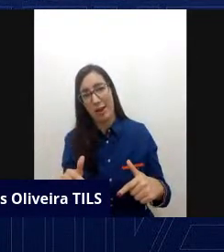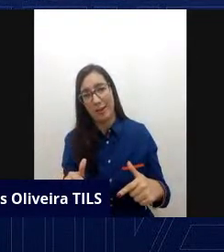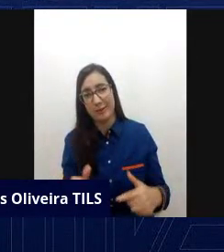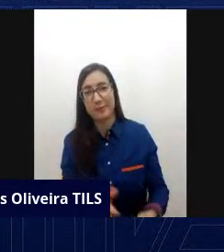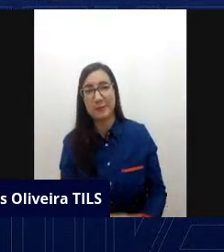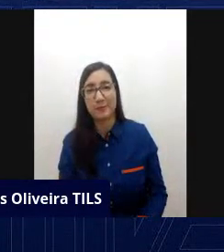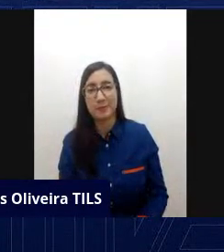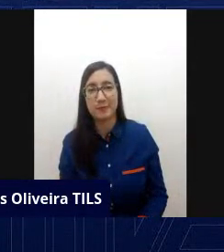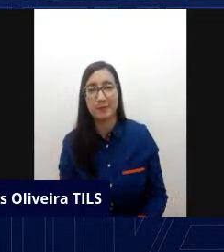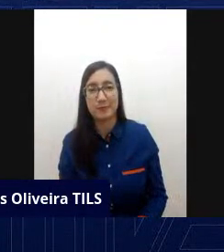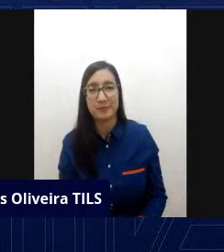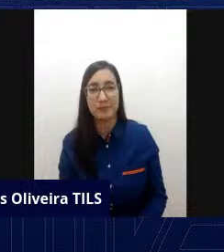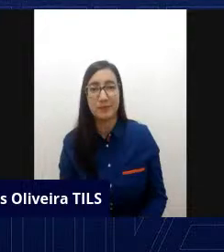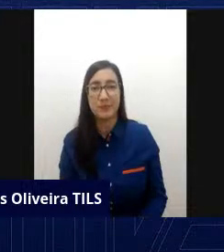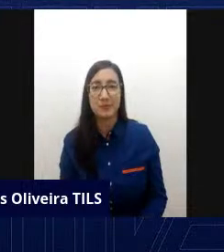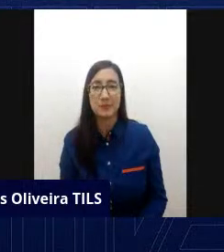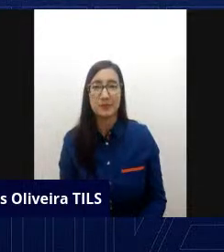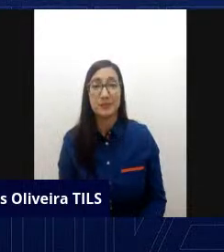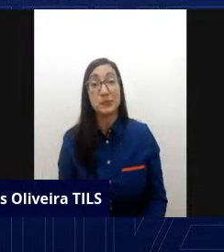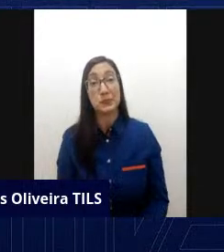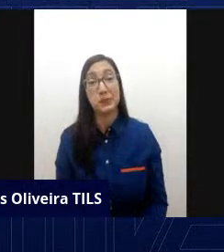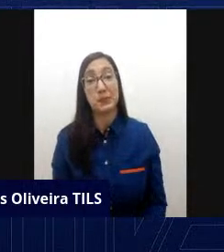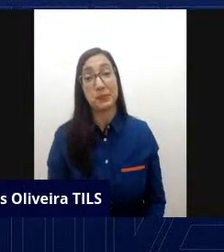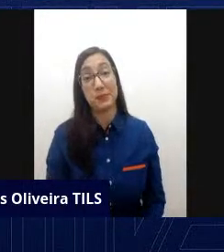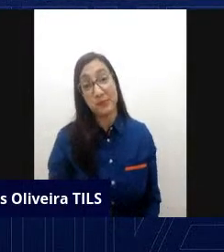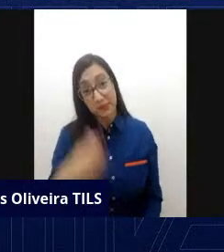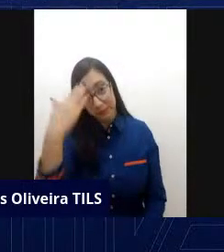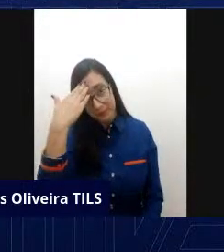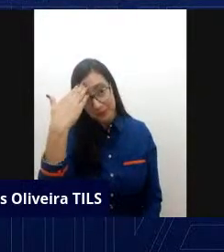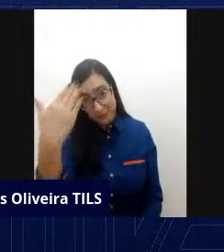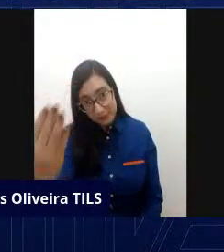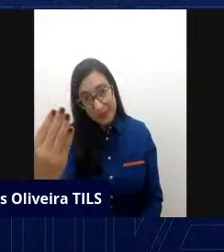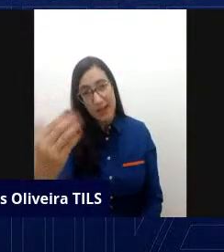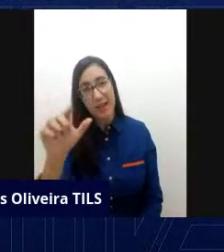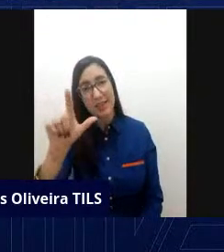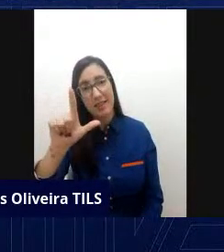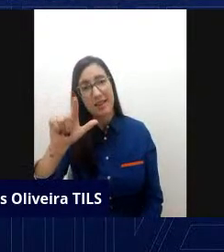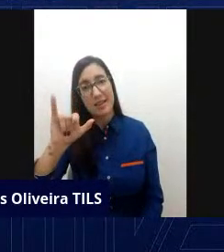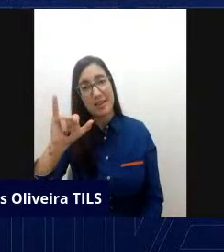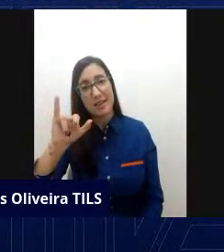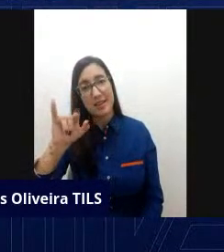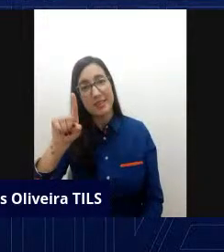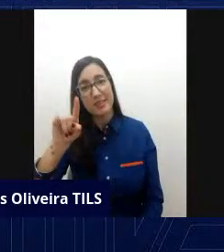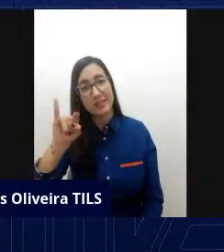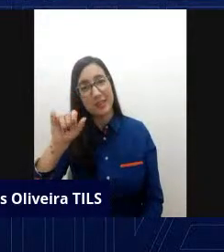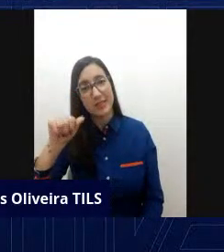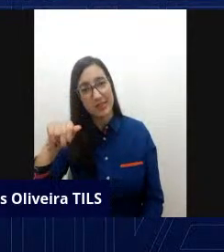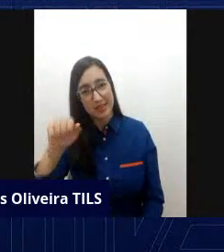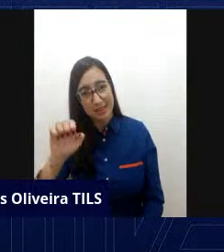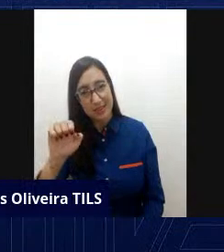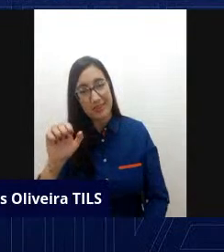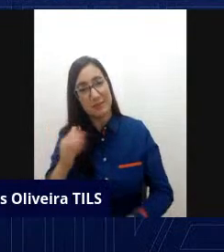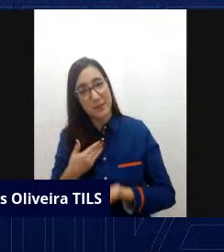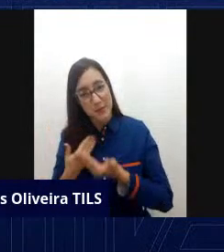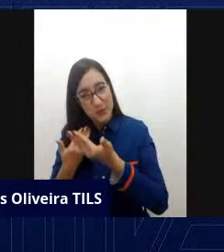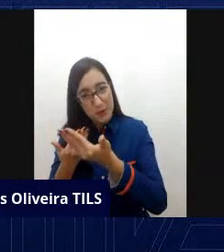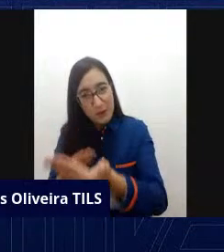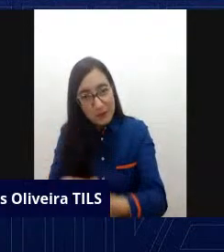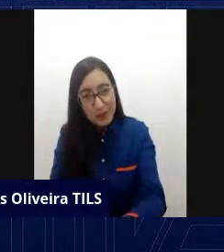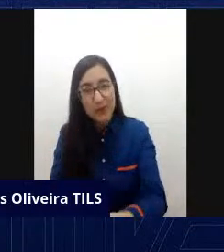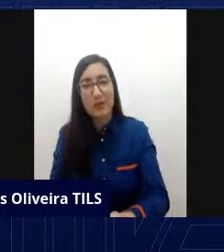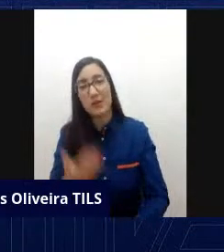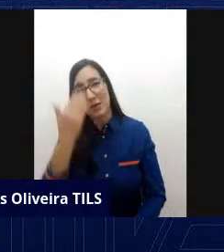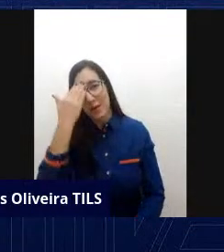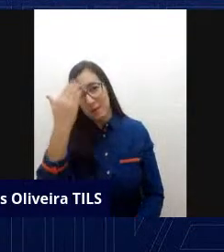oportunidade, o espaço, a Rural Life. Lidiane, muito, muito obrigada. Pela partilha também, muito obrigada